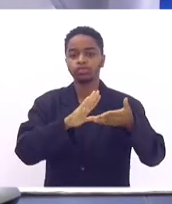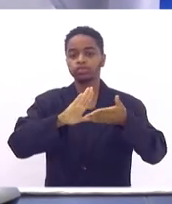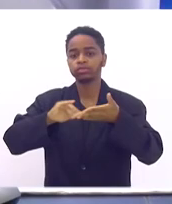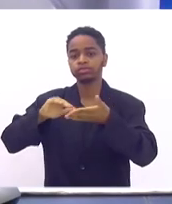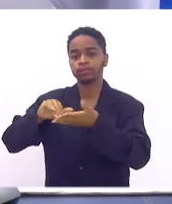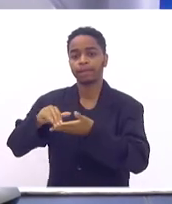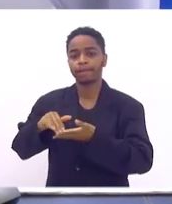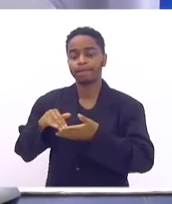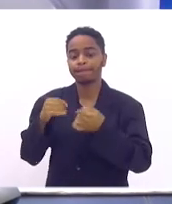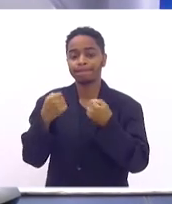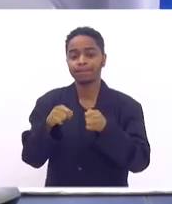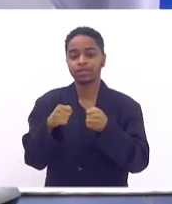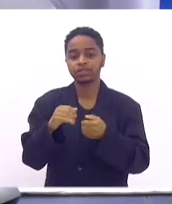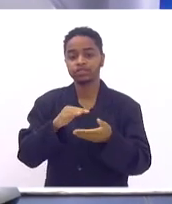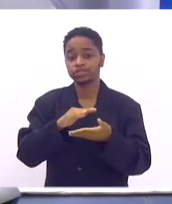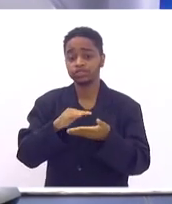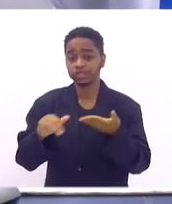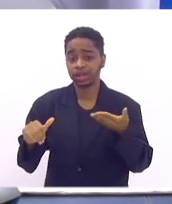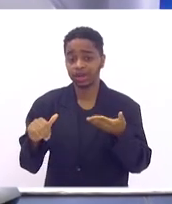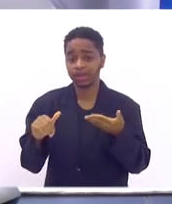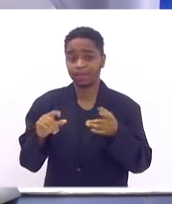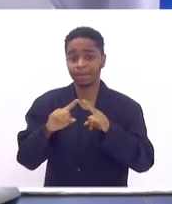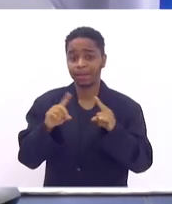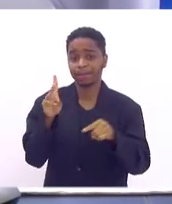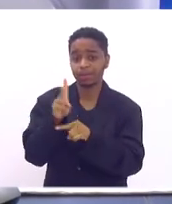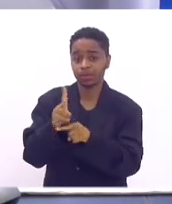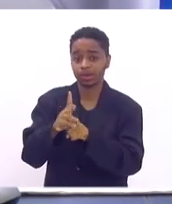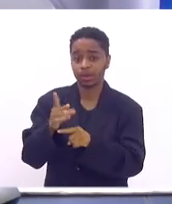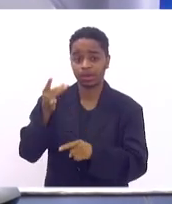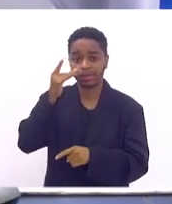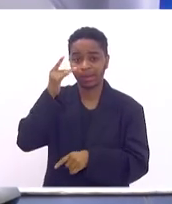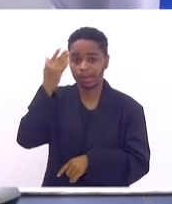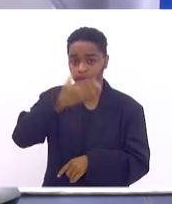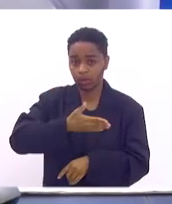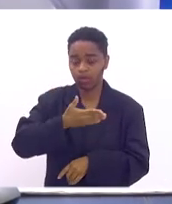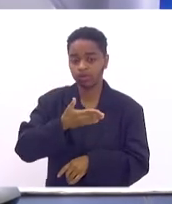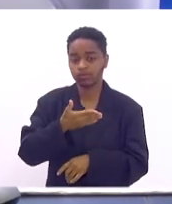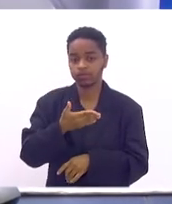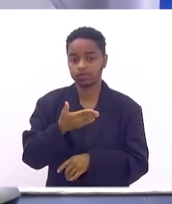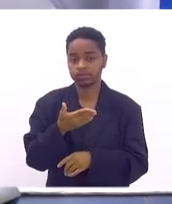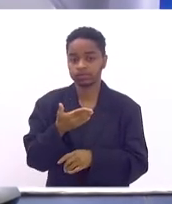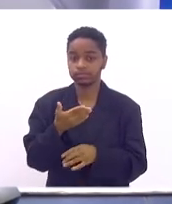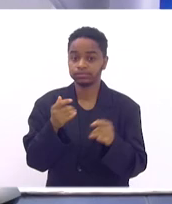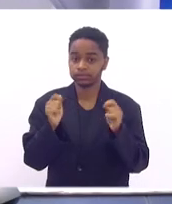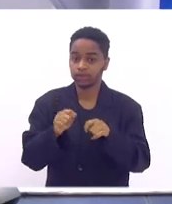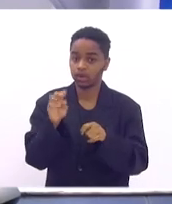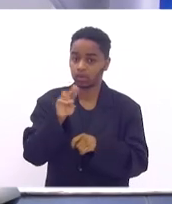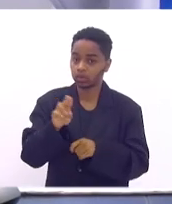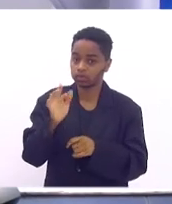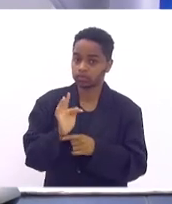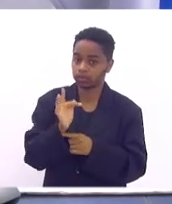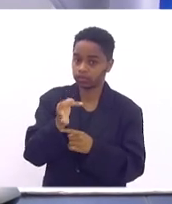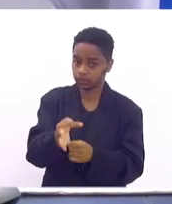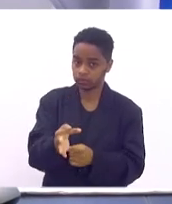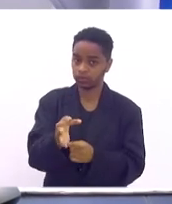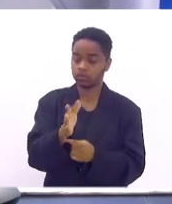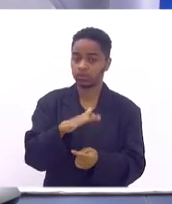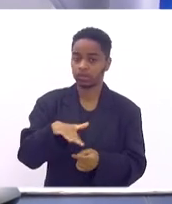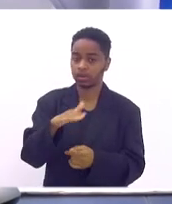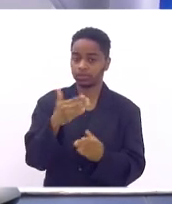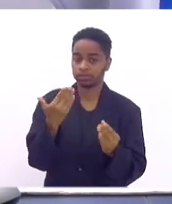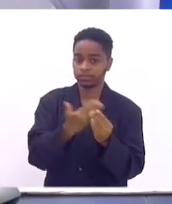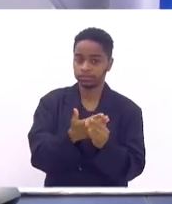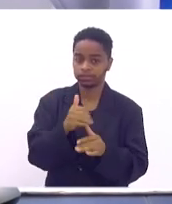que tirar de uma maneira que aquela prova esteja protegida para ser utilizada mais adiante num processo criminal ou